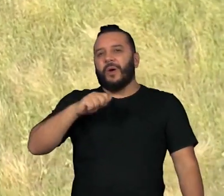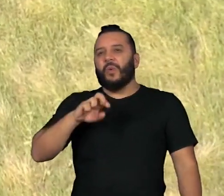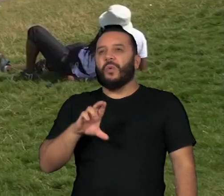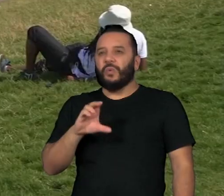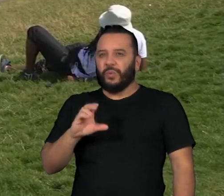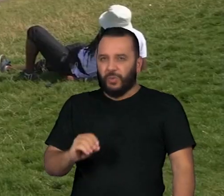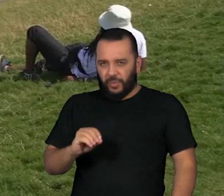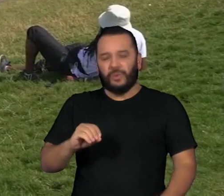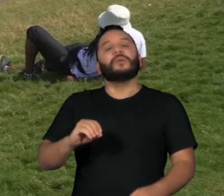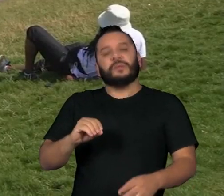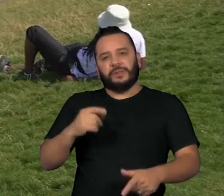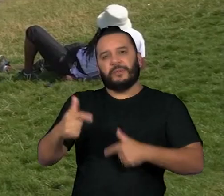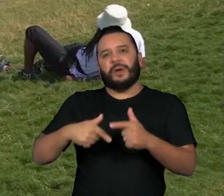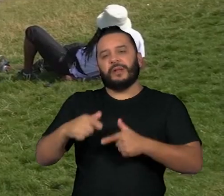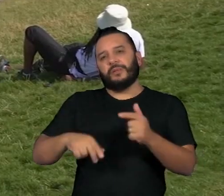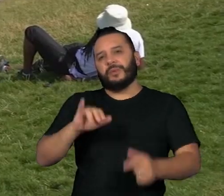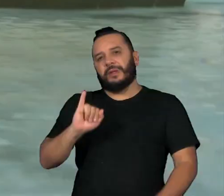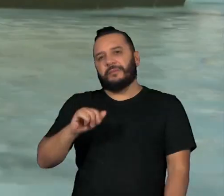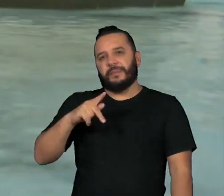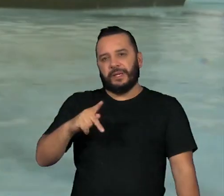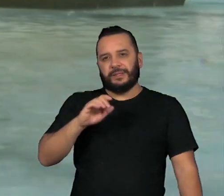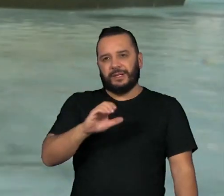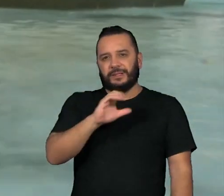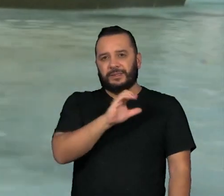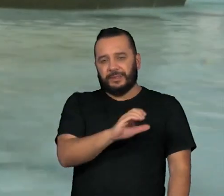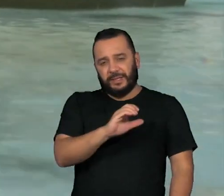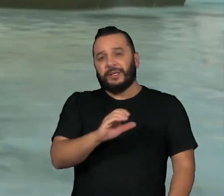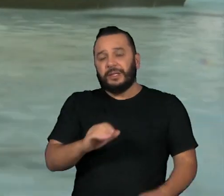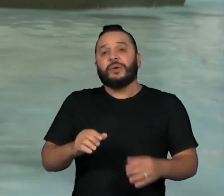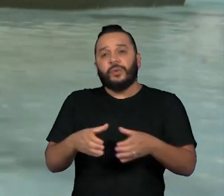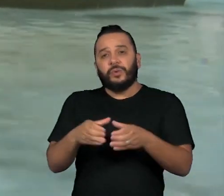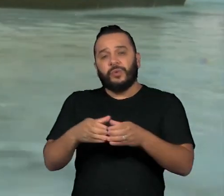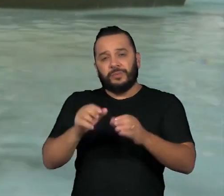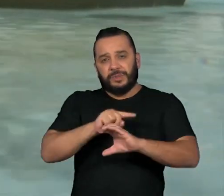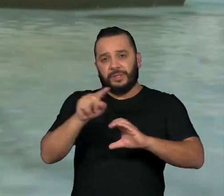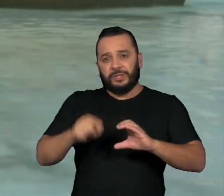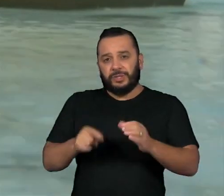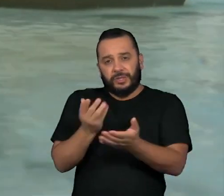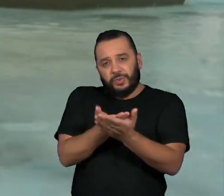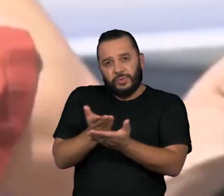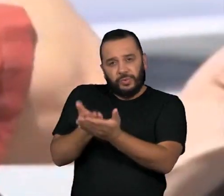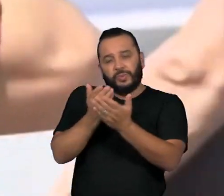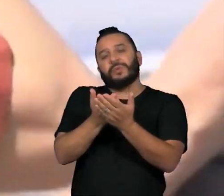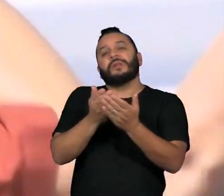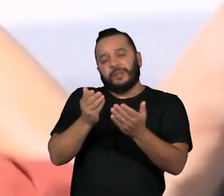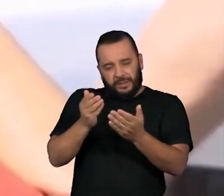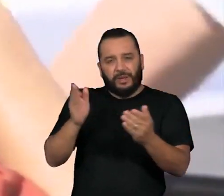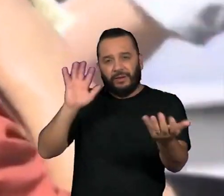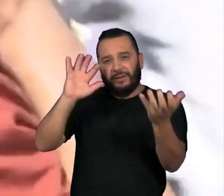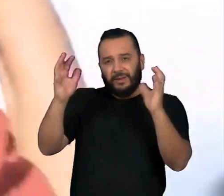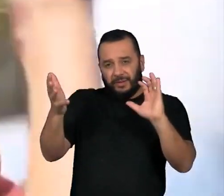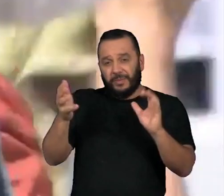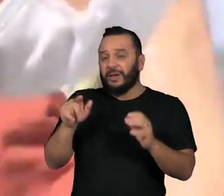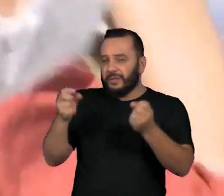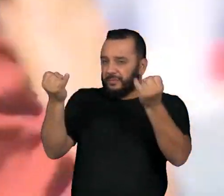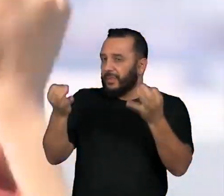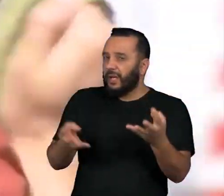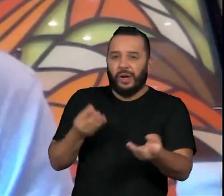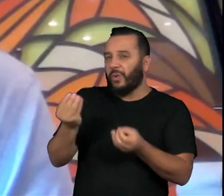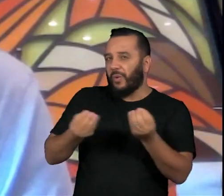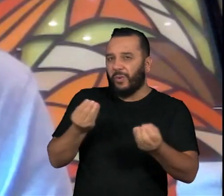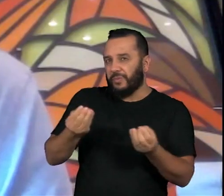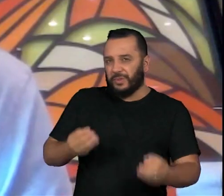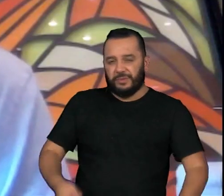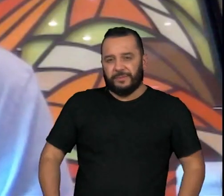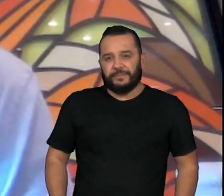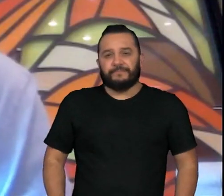IPCC, painel internacional de cientistas que estudam o clima há décadas, explica. Já entramos